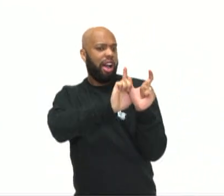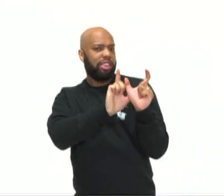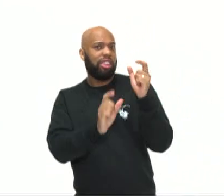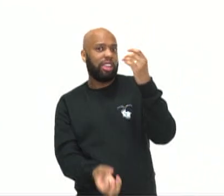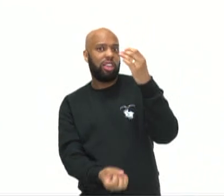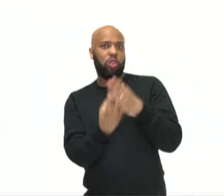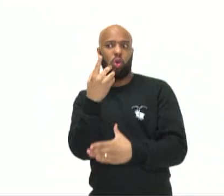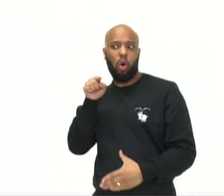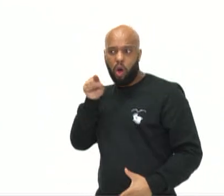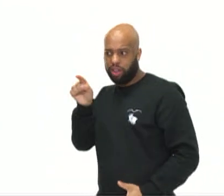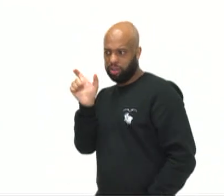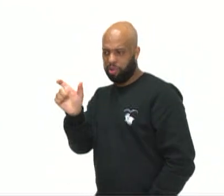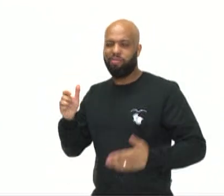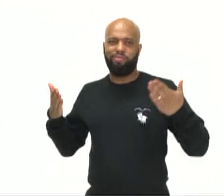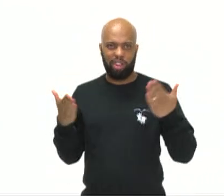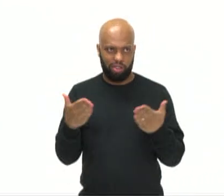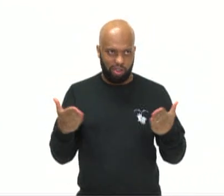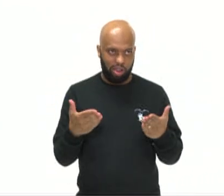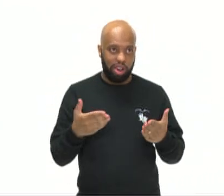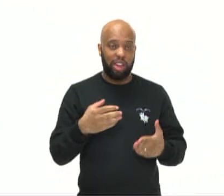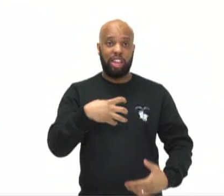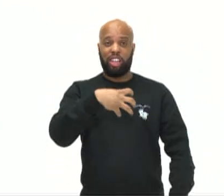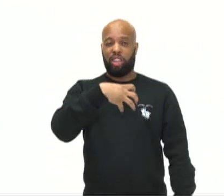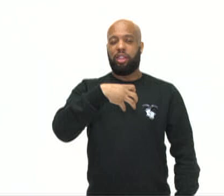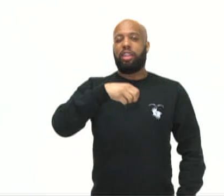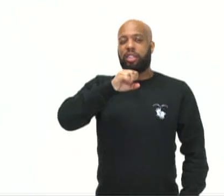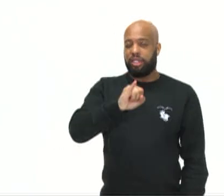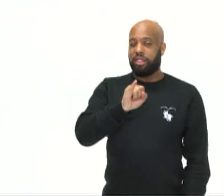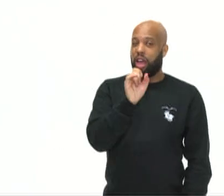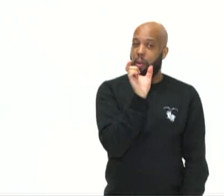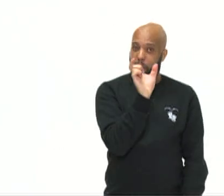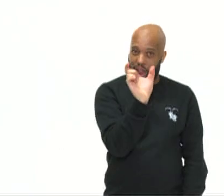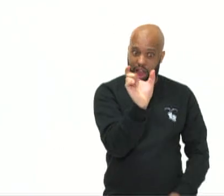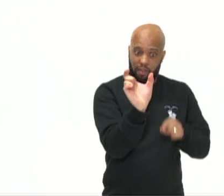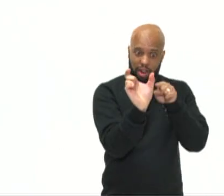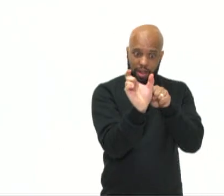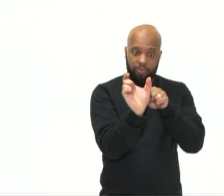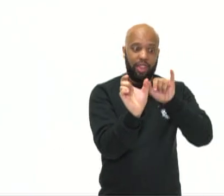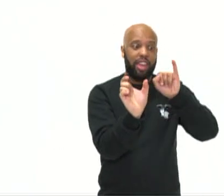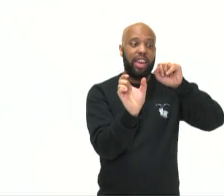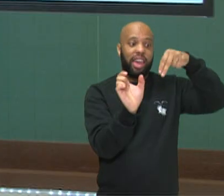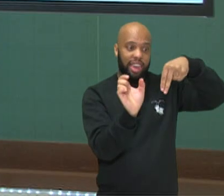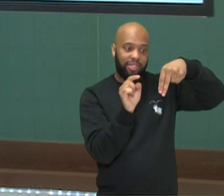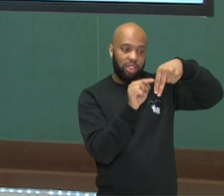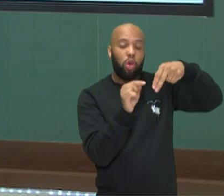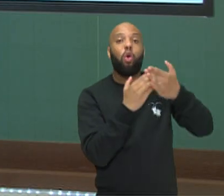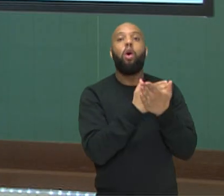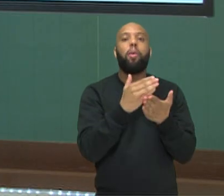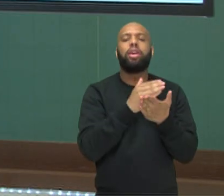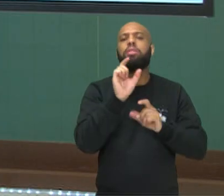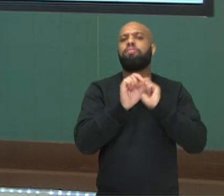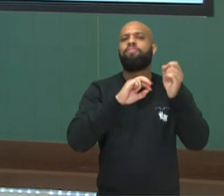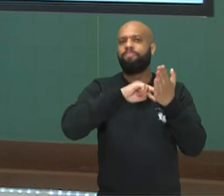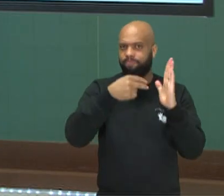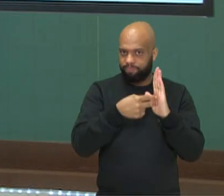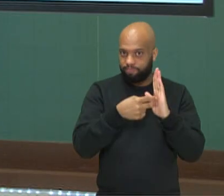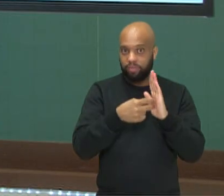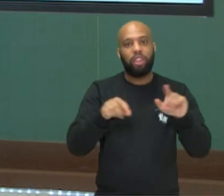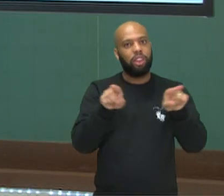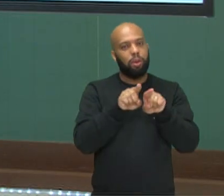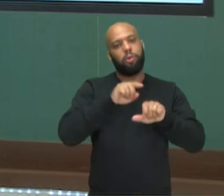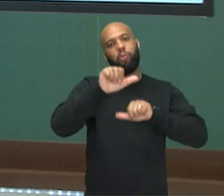Qual o sentido atribuído às palavras quando iniciadas com o prefixo in? Lembra que os prefixos, eles também dão sentido,